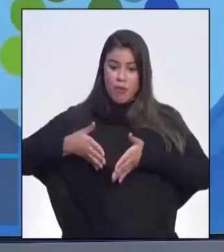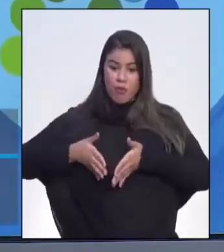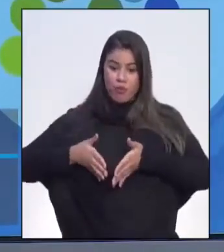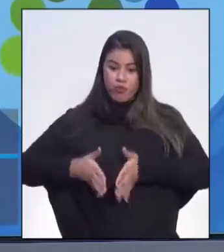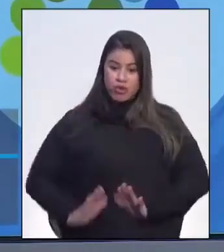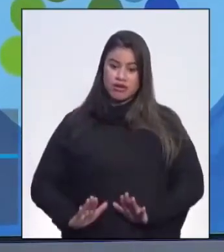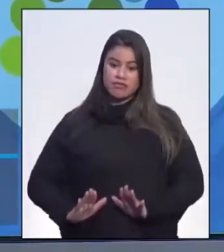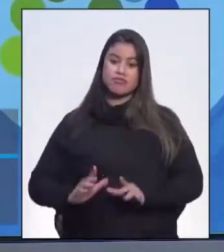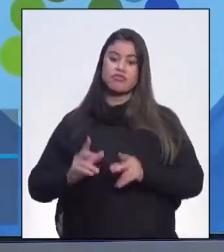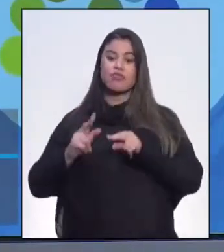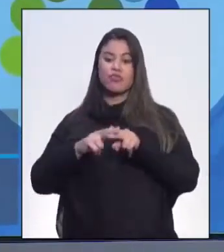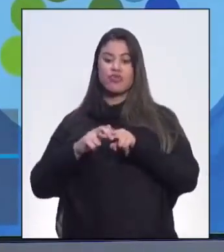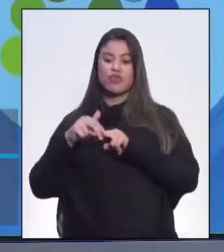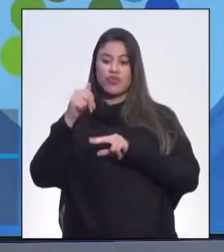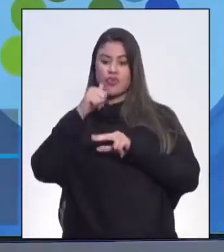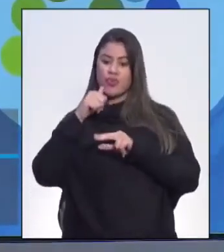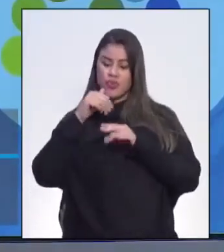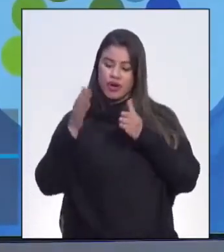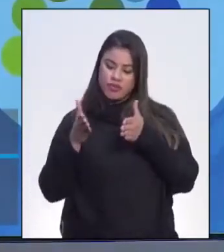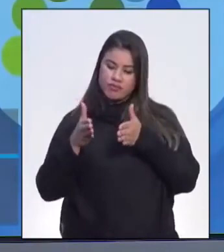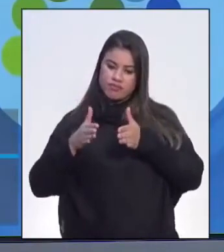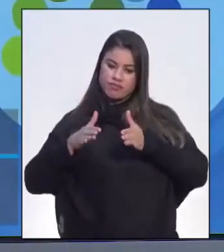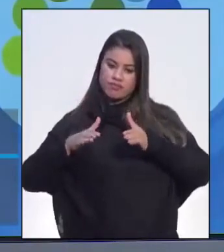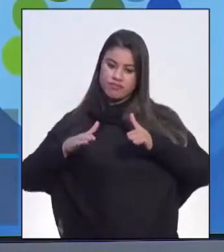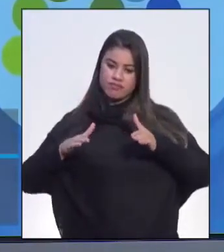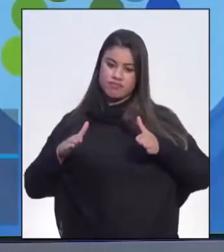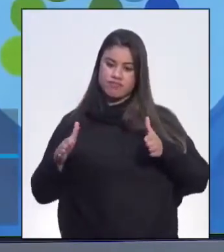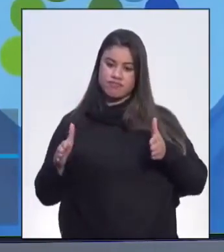ela vai ter o quadril um pouquinho mais alargado do que no